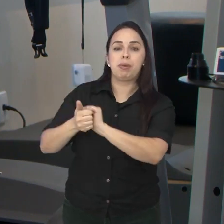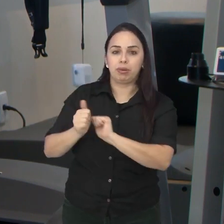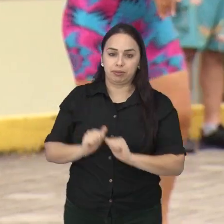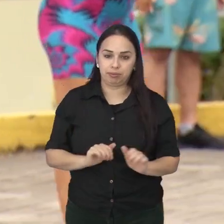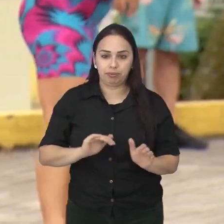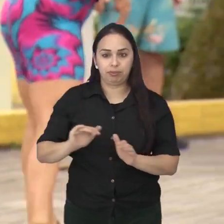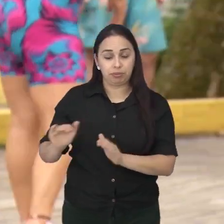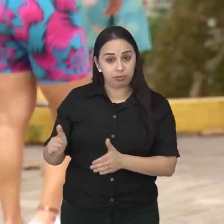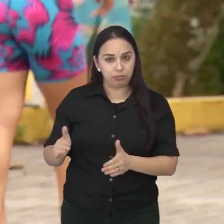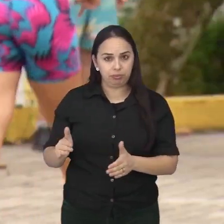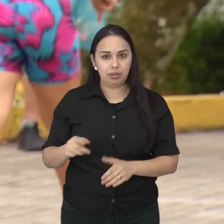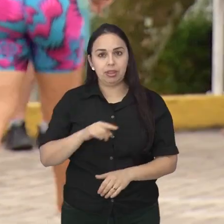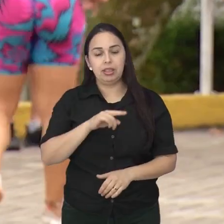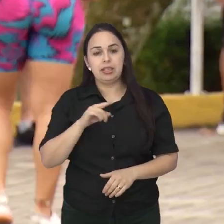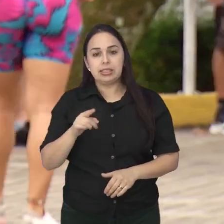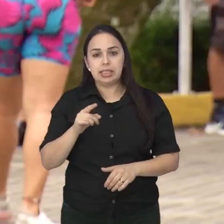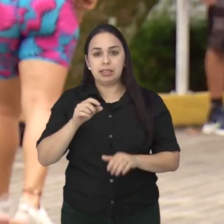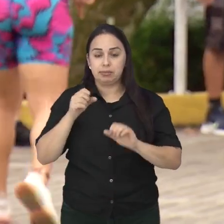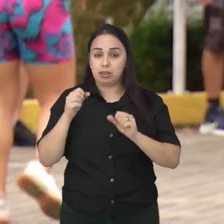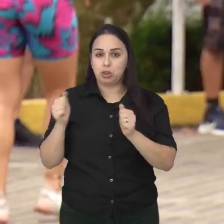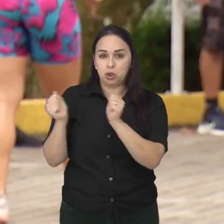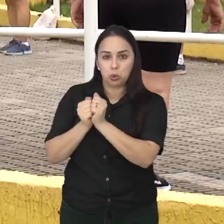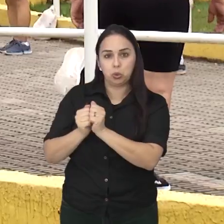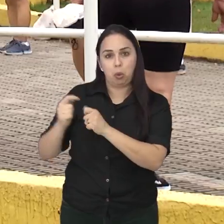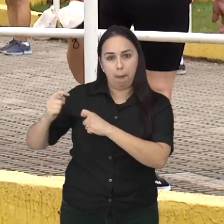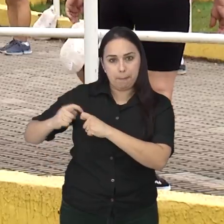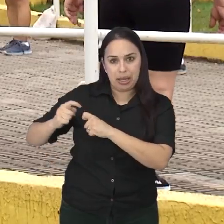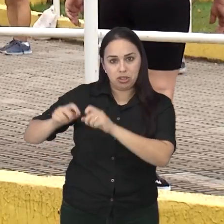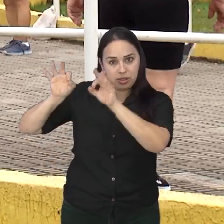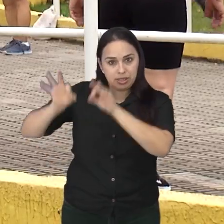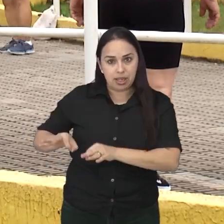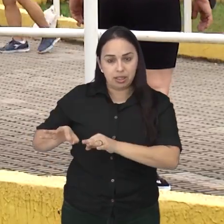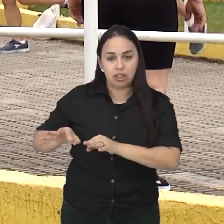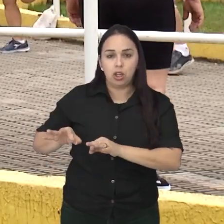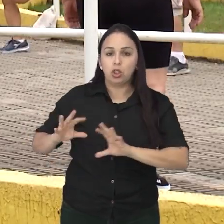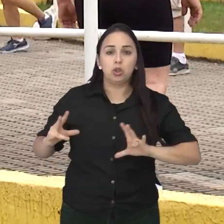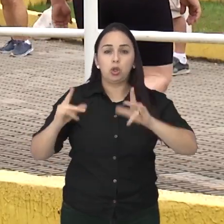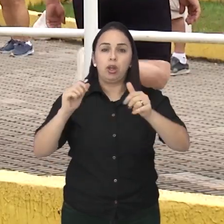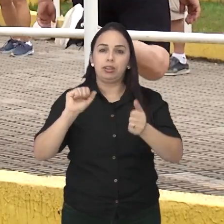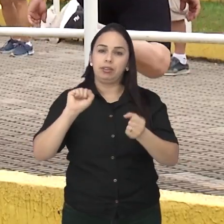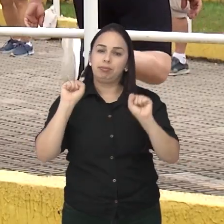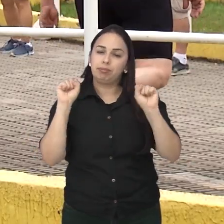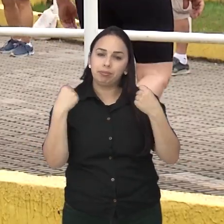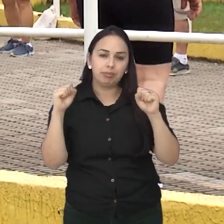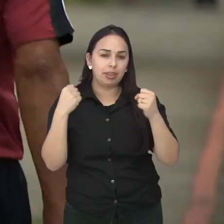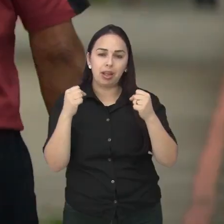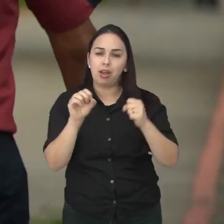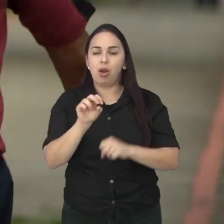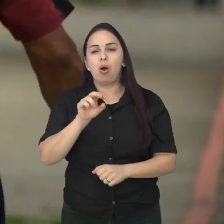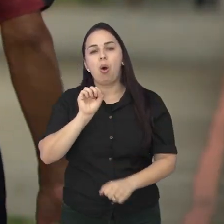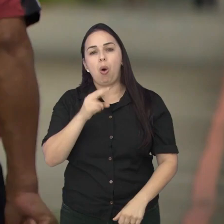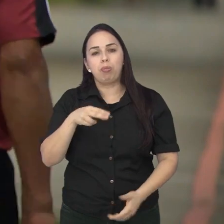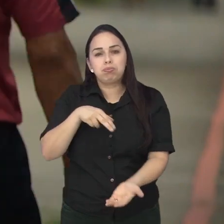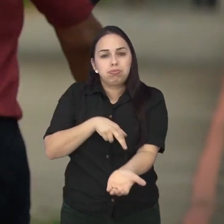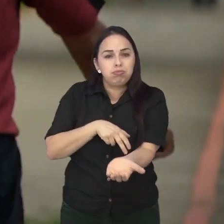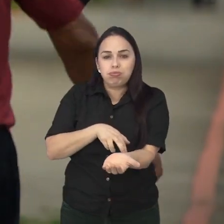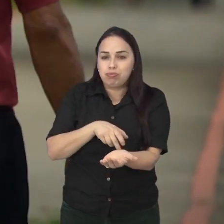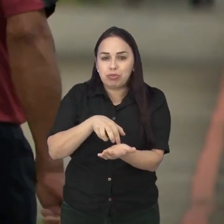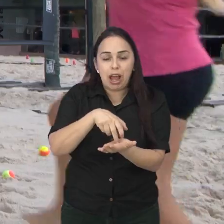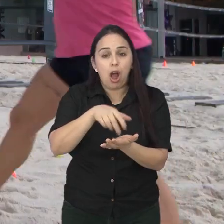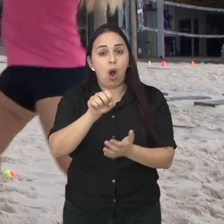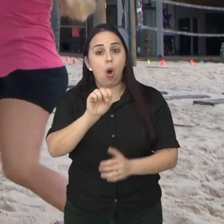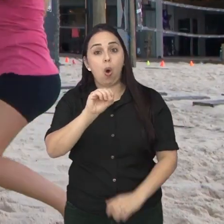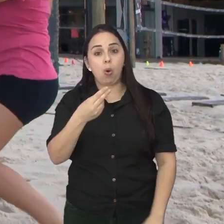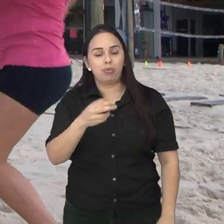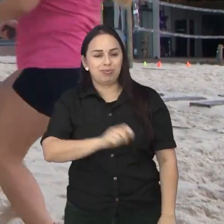esportiva. Afinal de contas, se feito com acompanhamento correto, toda a atividade física, seja uma simples caminhada